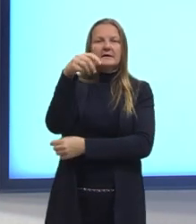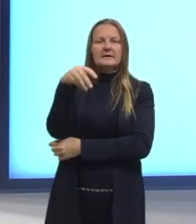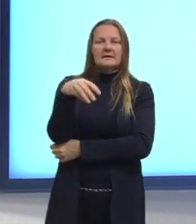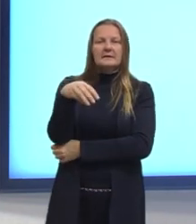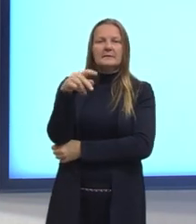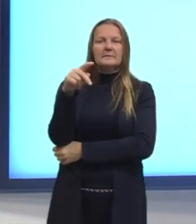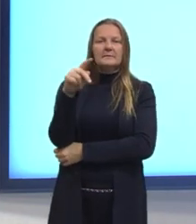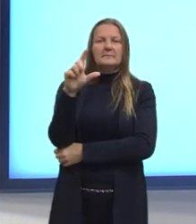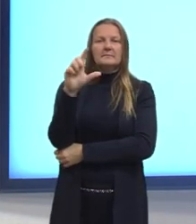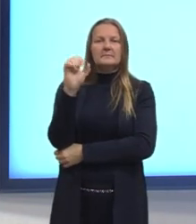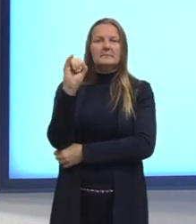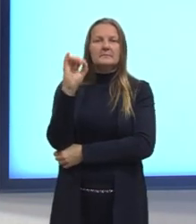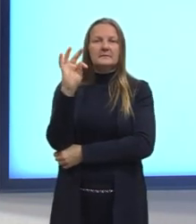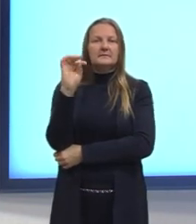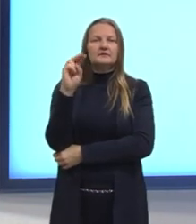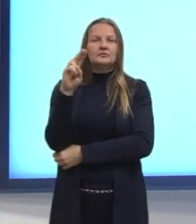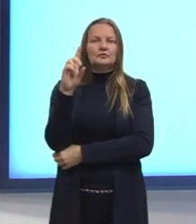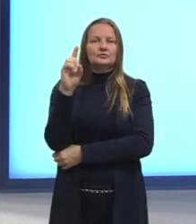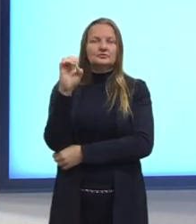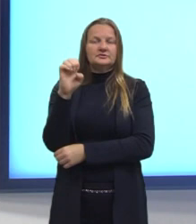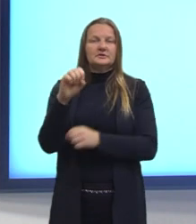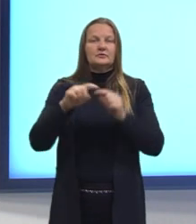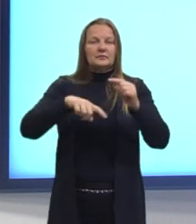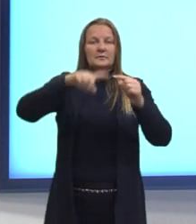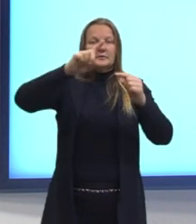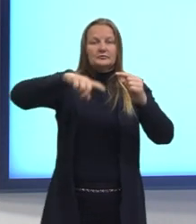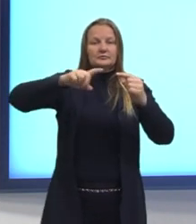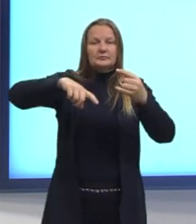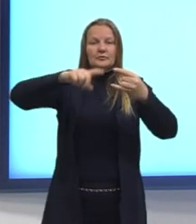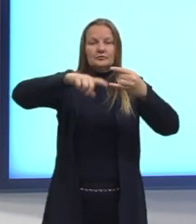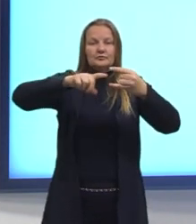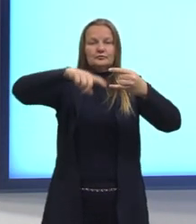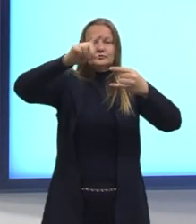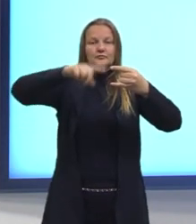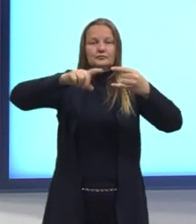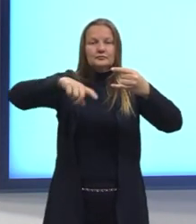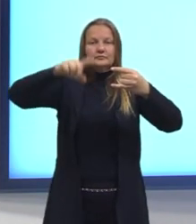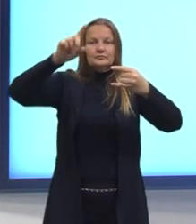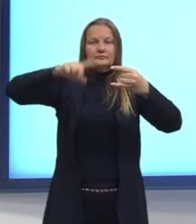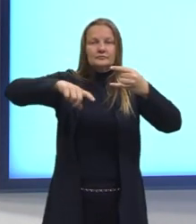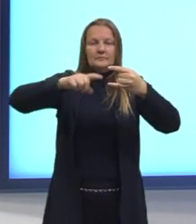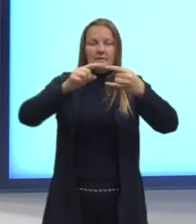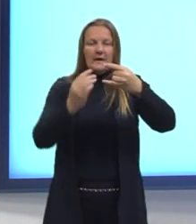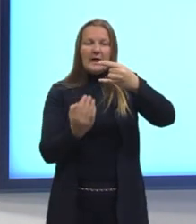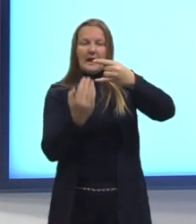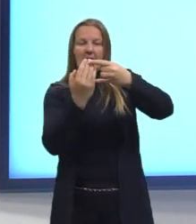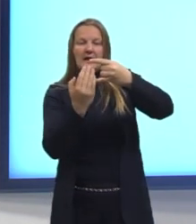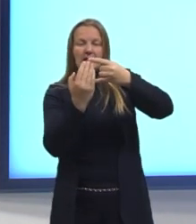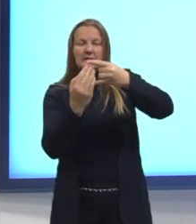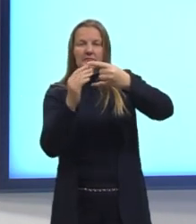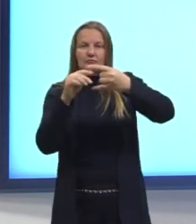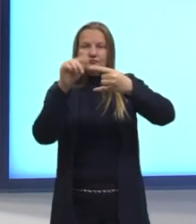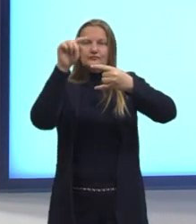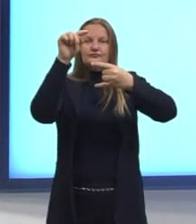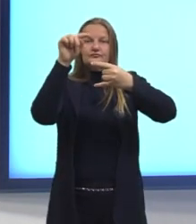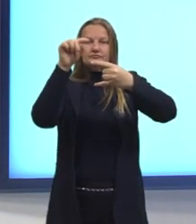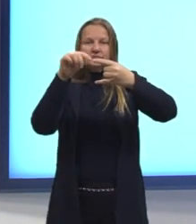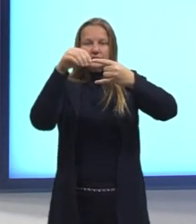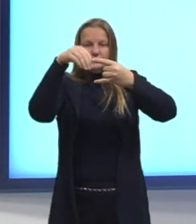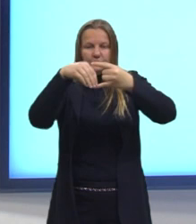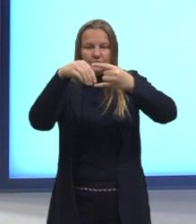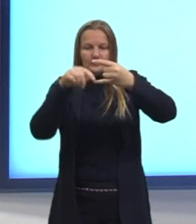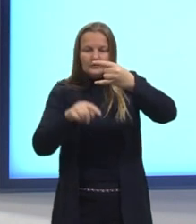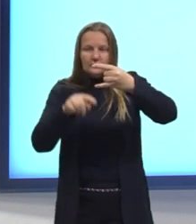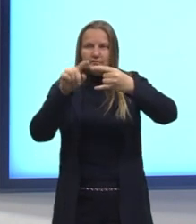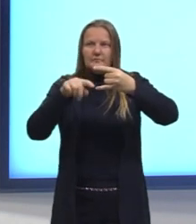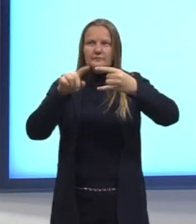como a gente falou tá relacionado a esse tamanho aqui né então vejam aqui a gente tem amplitude maior do que nesse